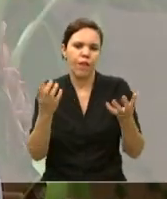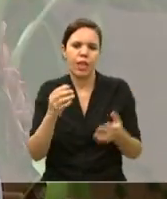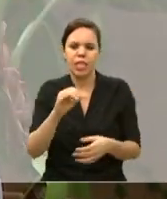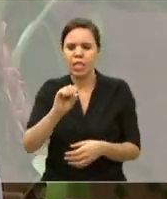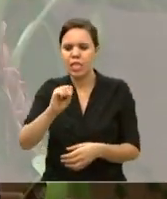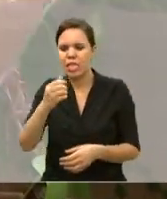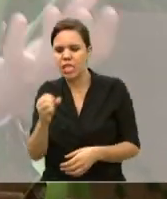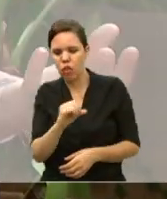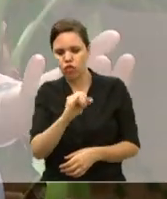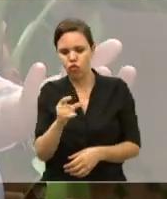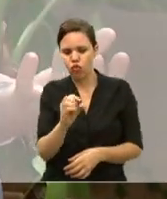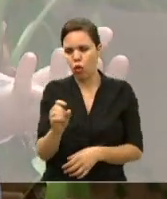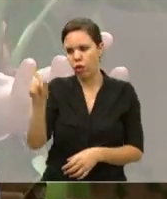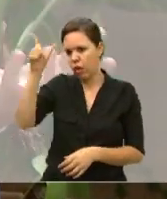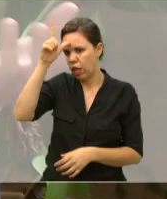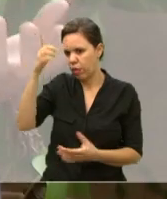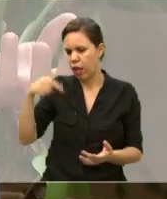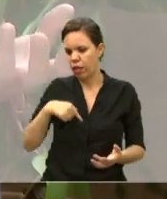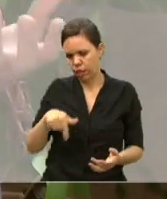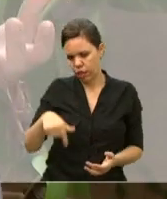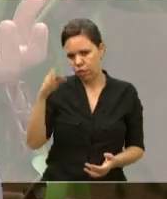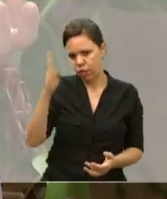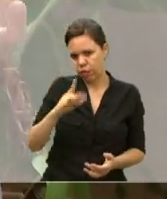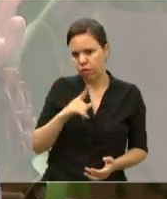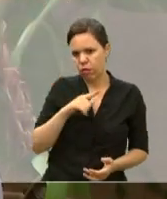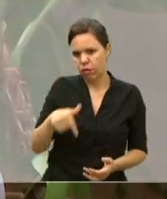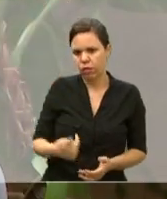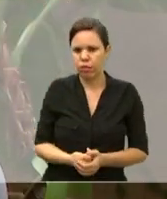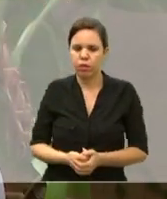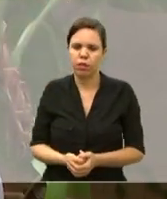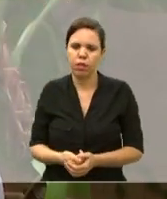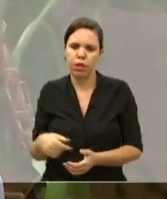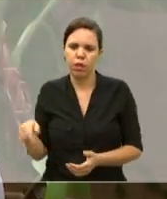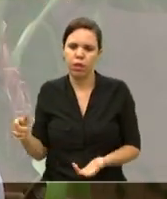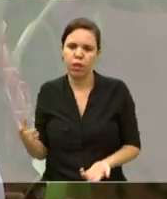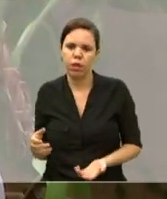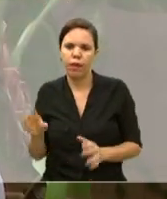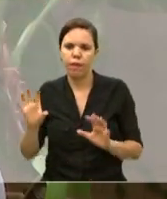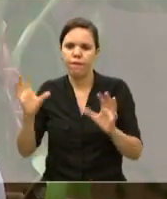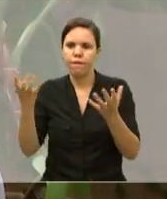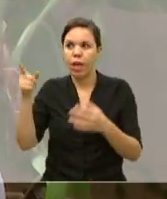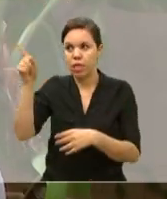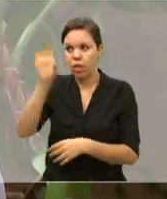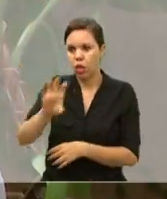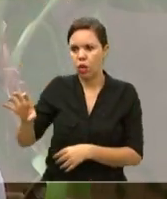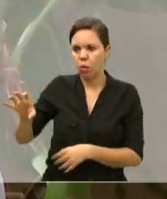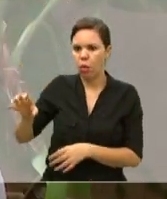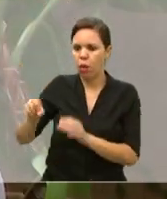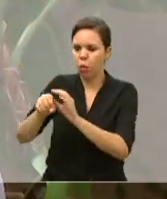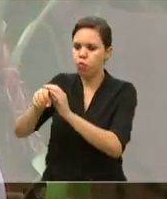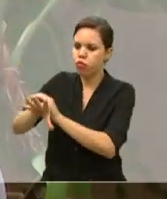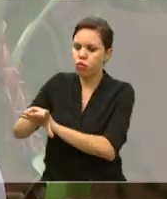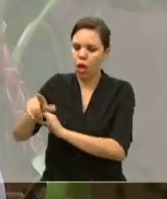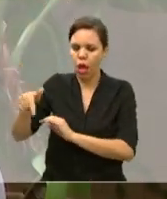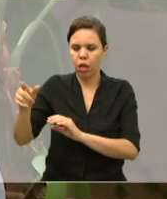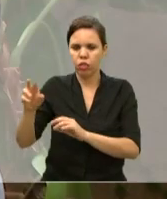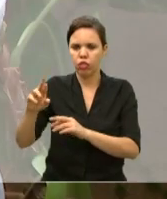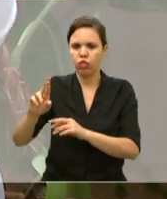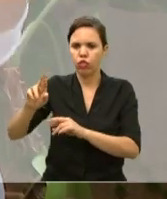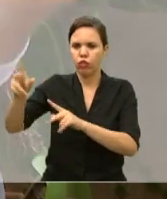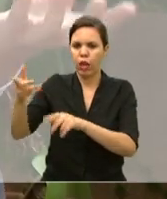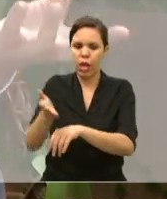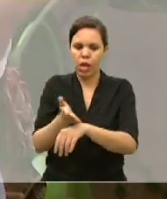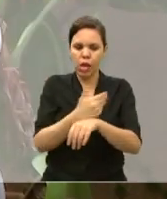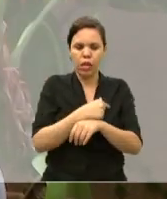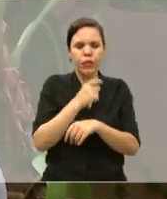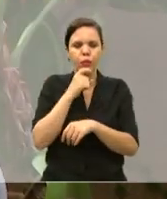na Alemanha, mas nós temos a festa de São João aqui no Brasil. A festa da lanterna na Europa é uma época diferente, que é antes